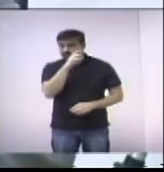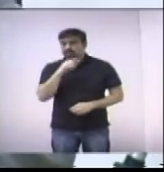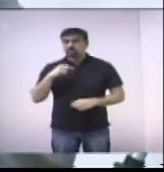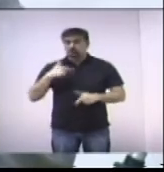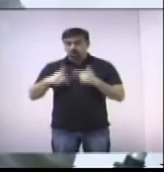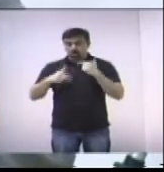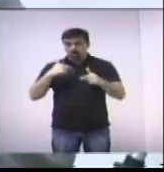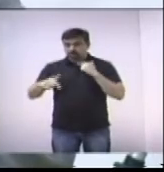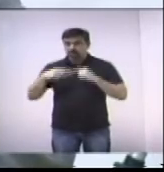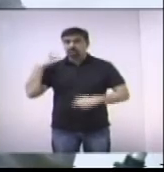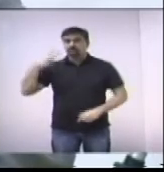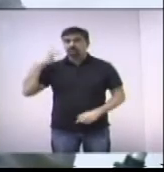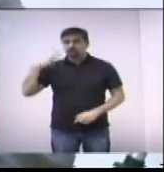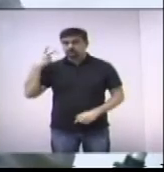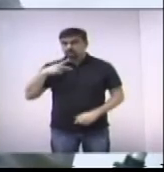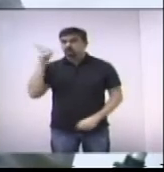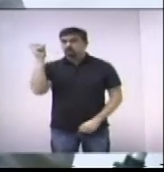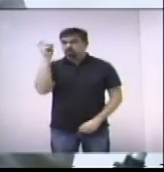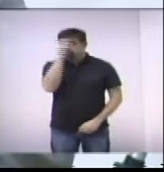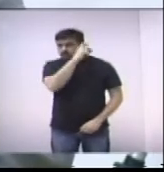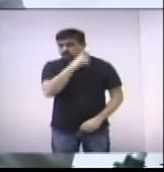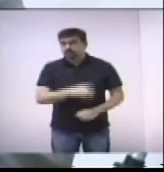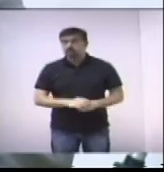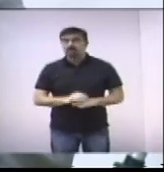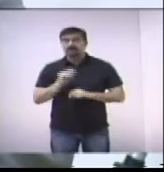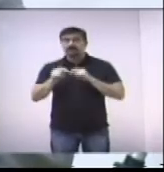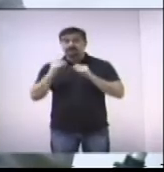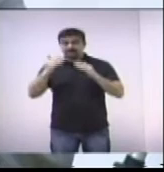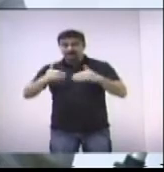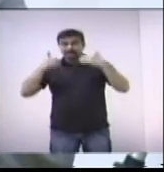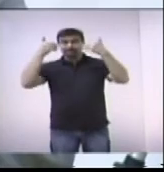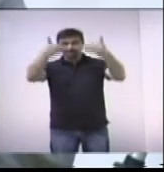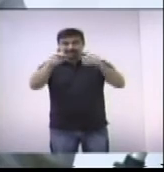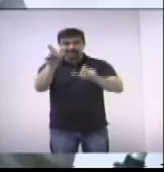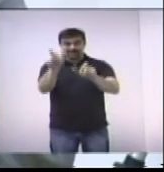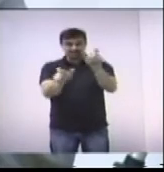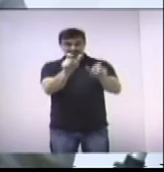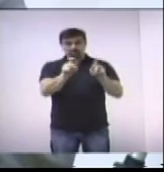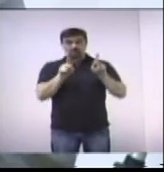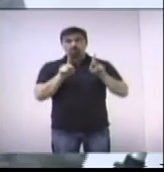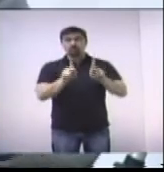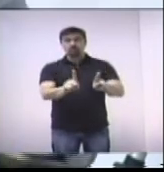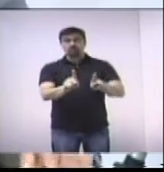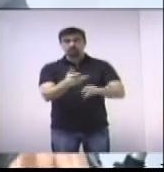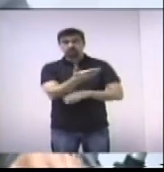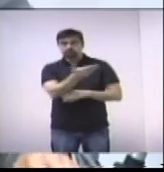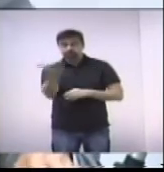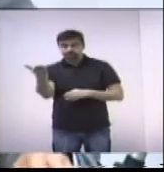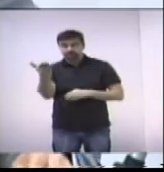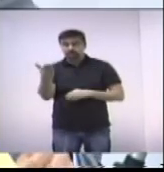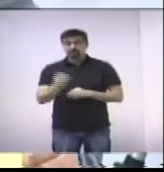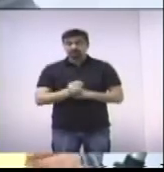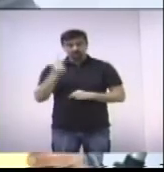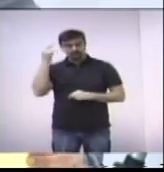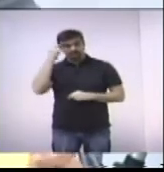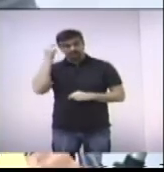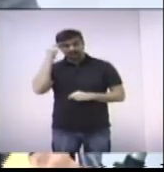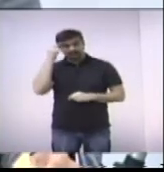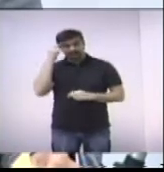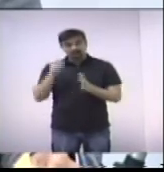trabalho. Quem está do lado de fora acaba, muitas das